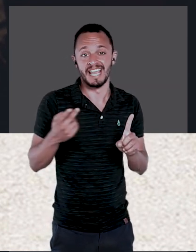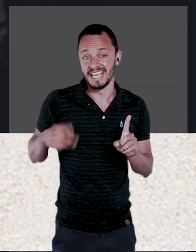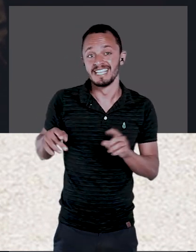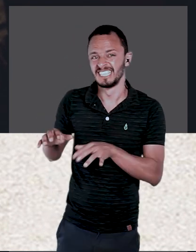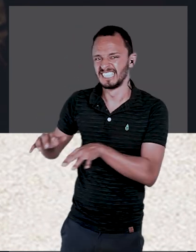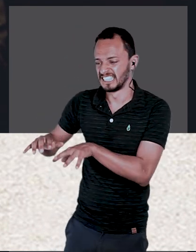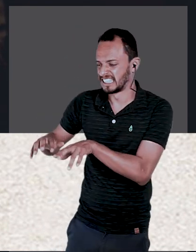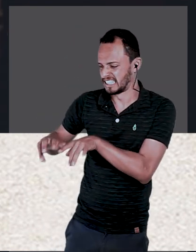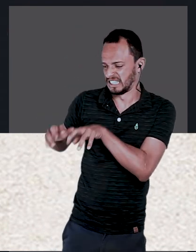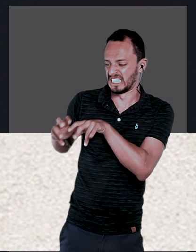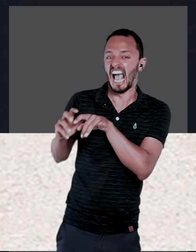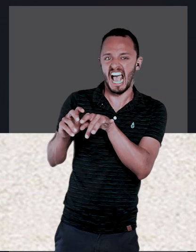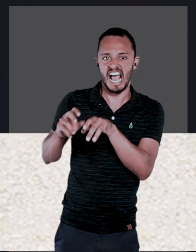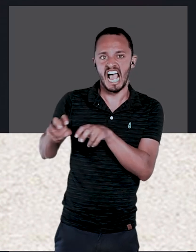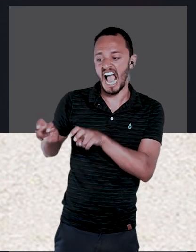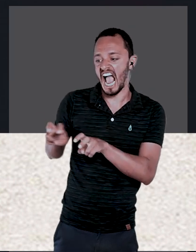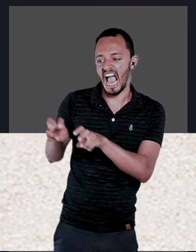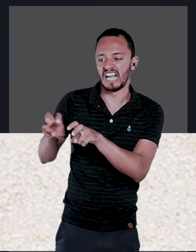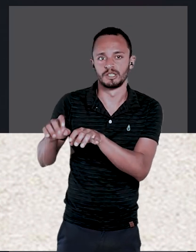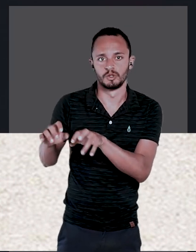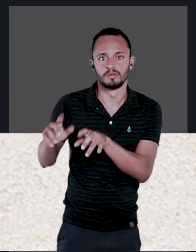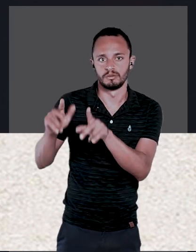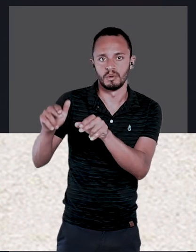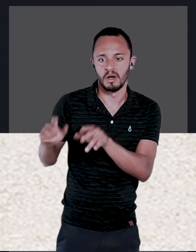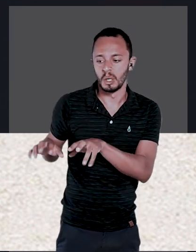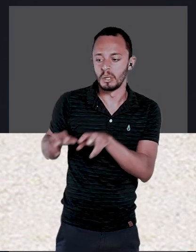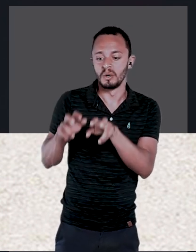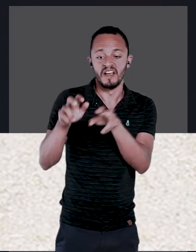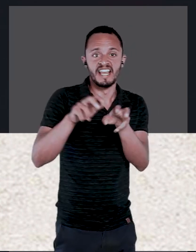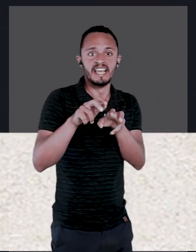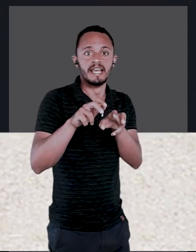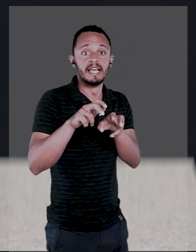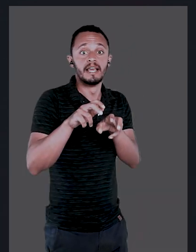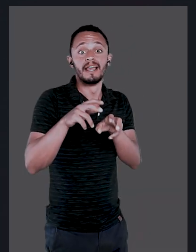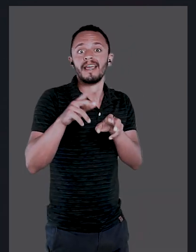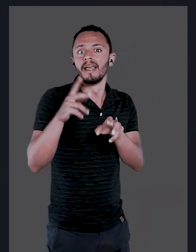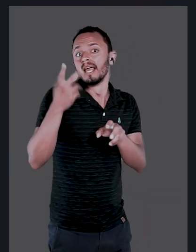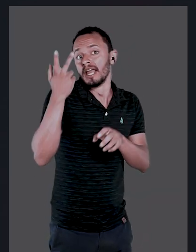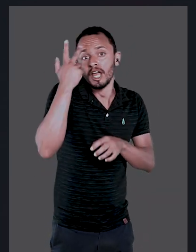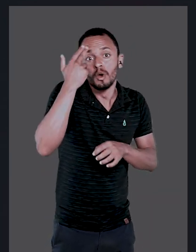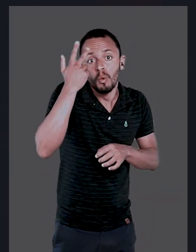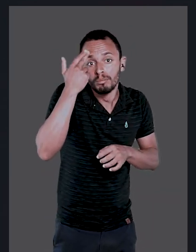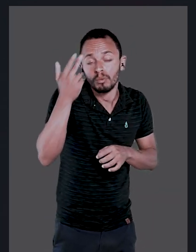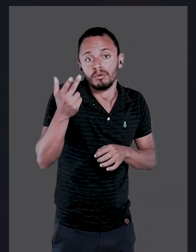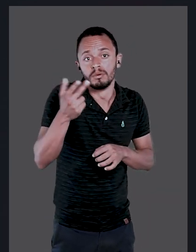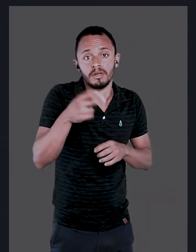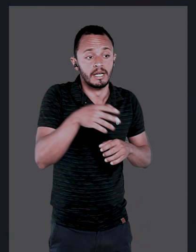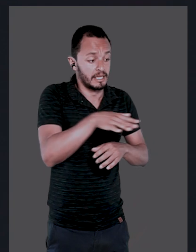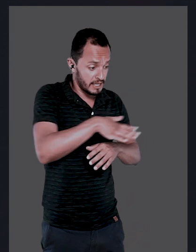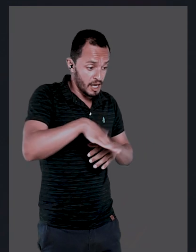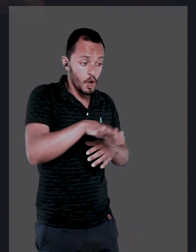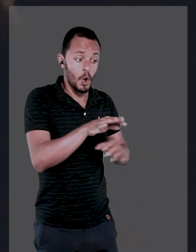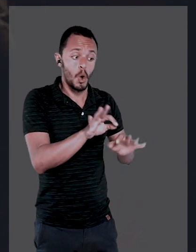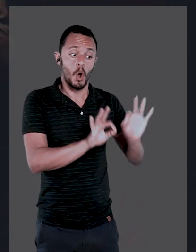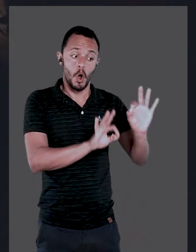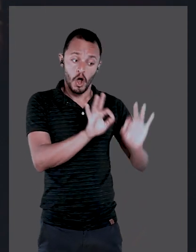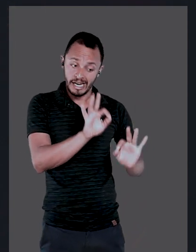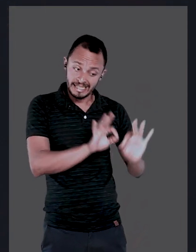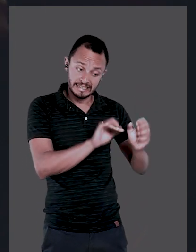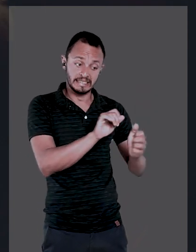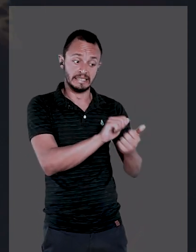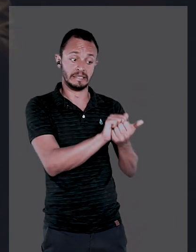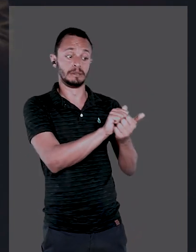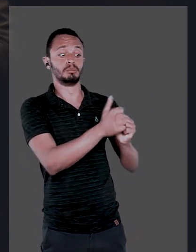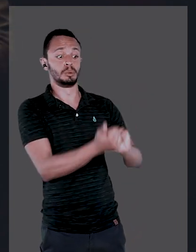vejo é que, no momento em que esses poderes são instituídos, é comum que a sociedade se reorganize,